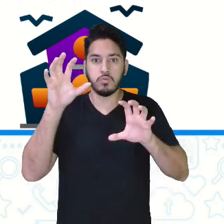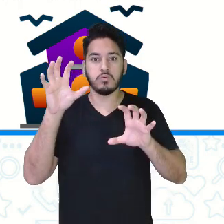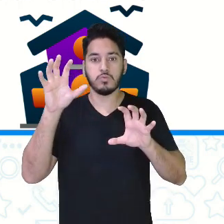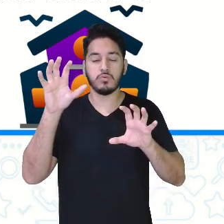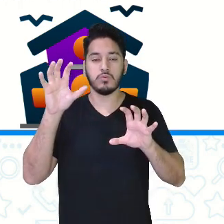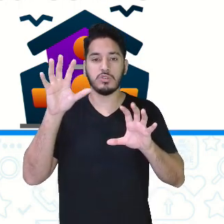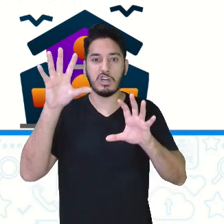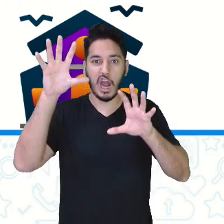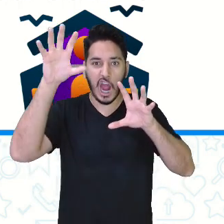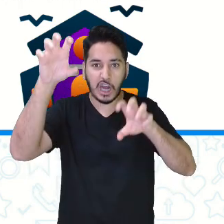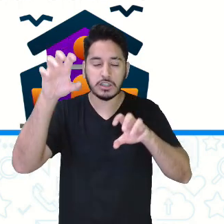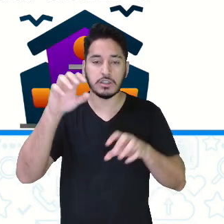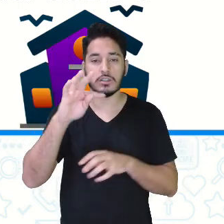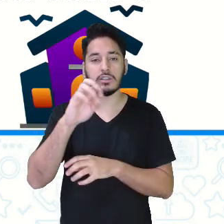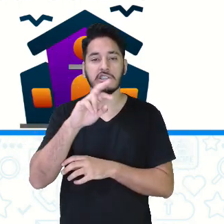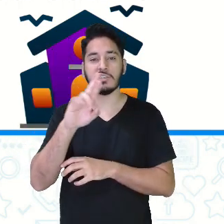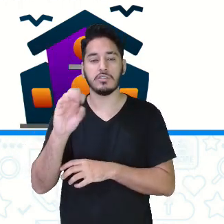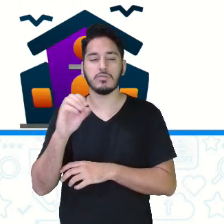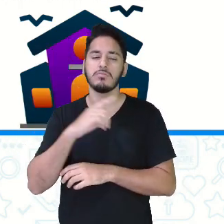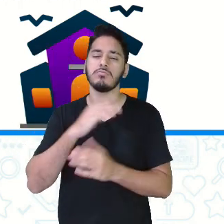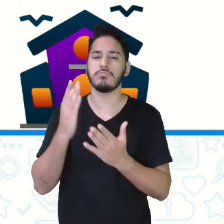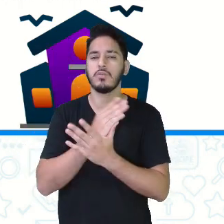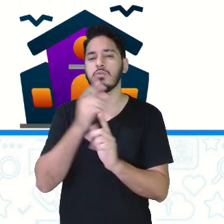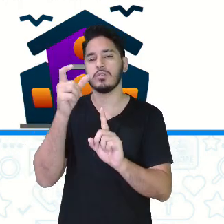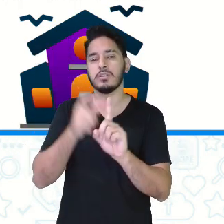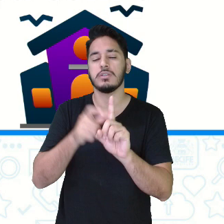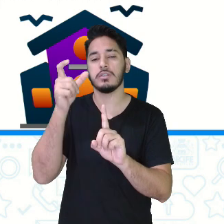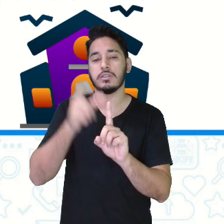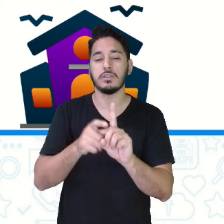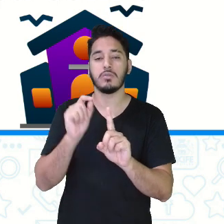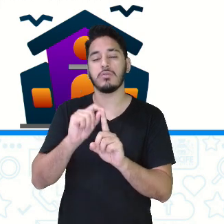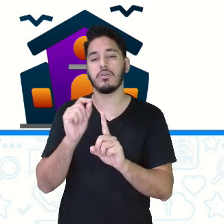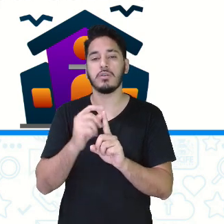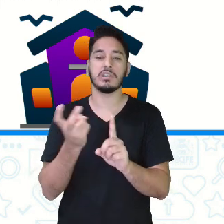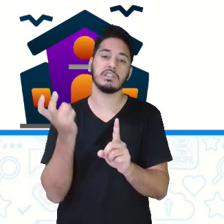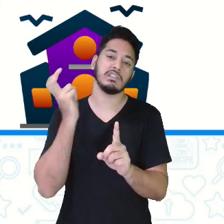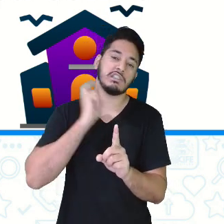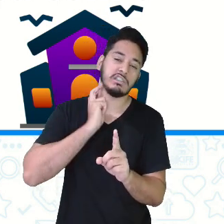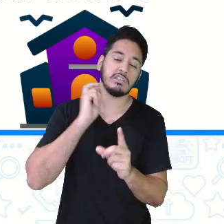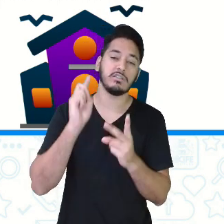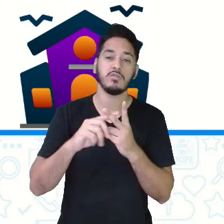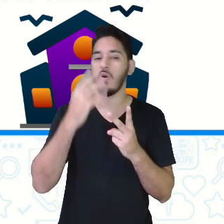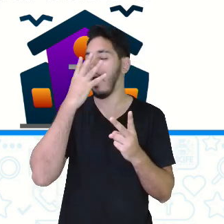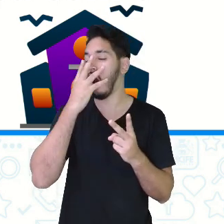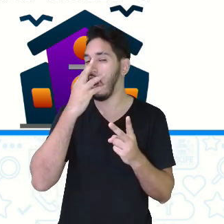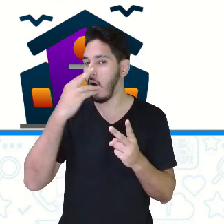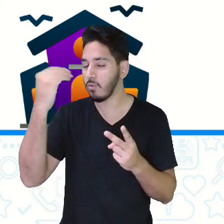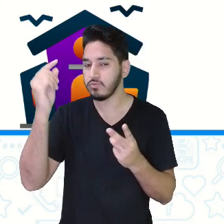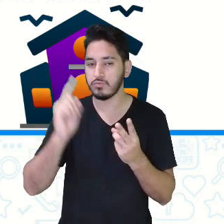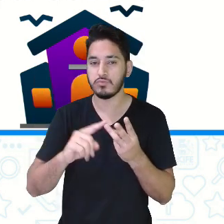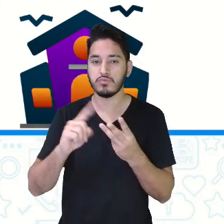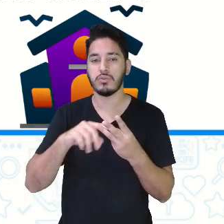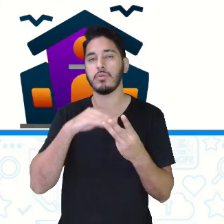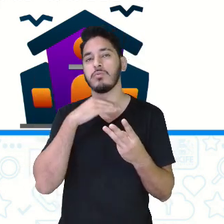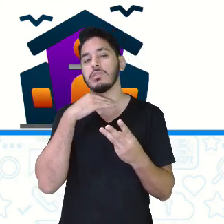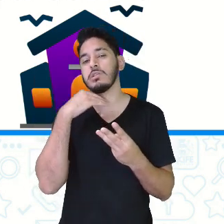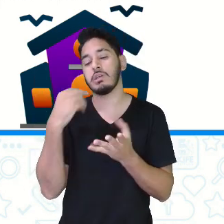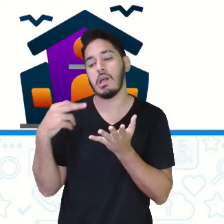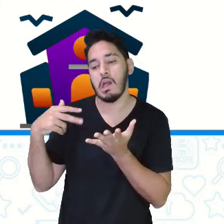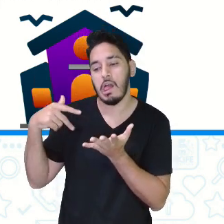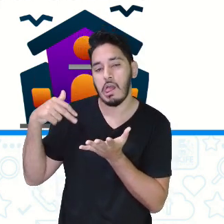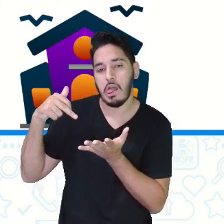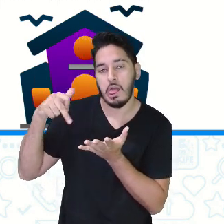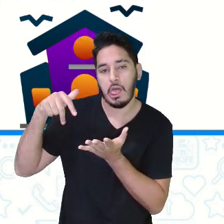de assombração, temos alguns personagens lendários, como vampiros, lobisomens, mortos-vivos, etc.